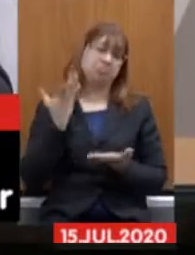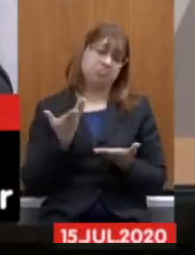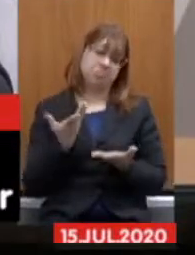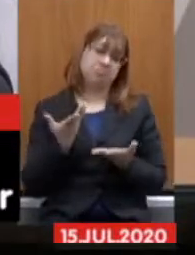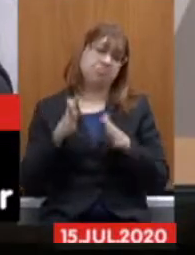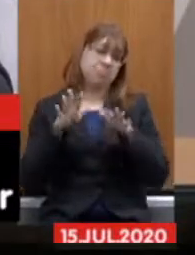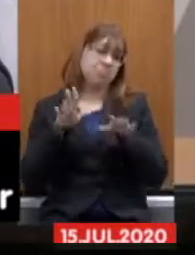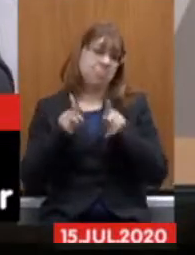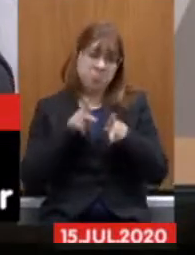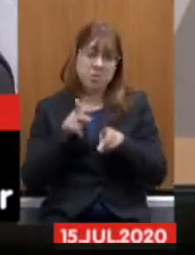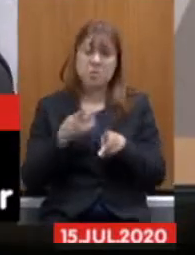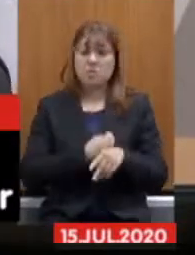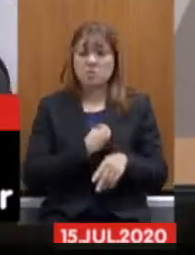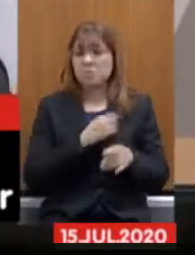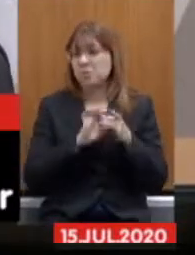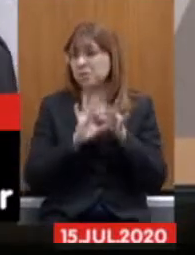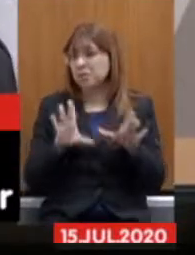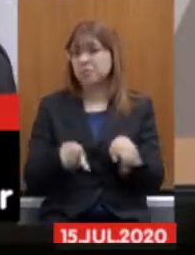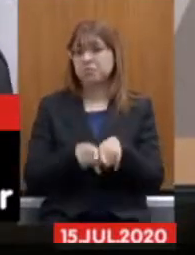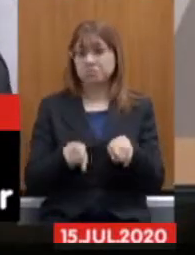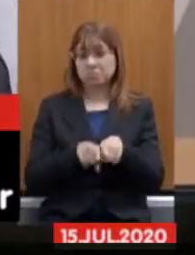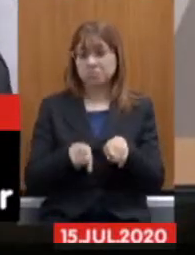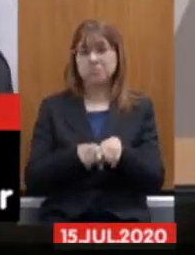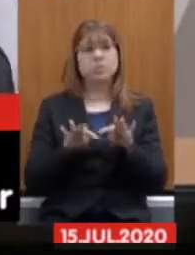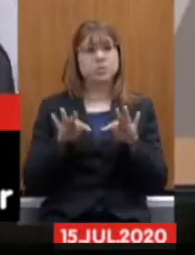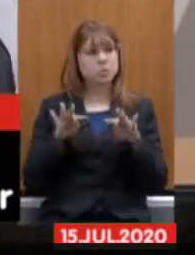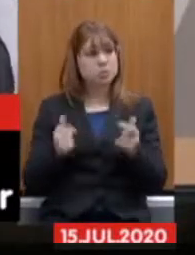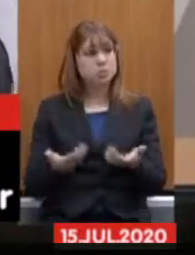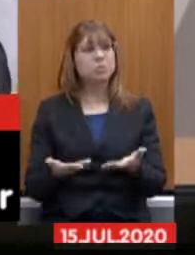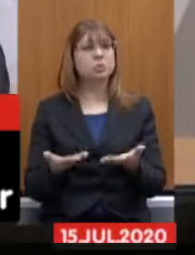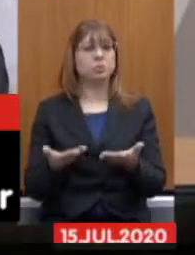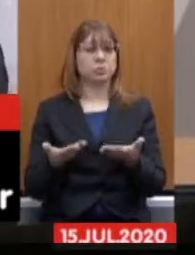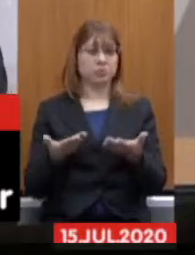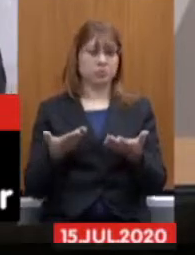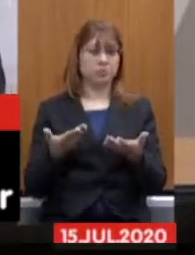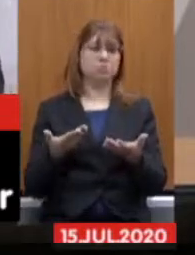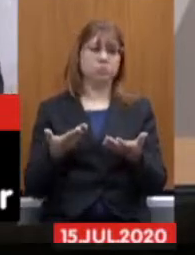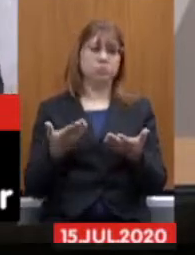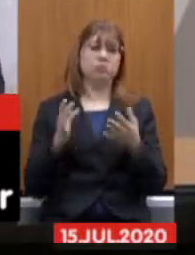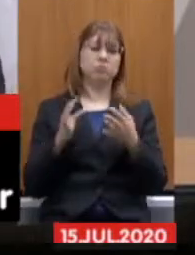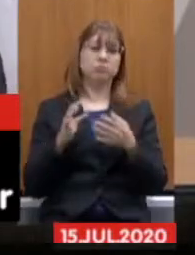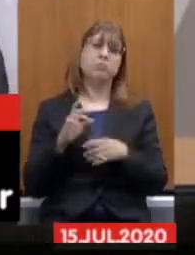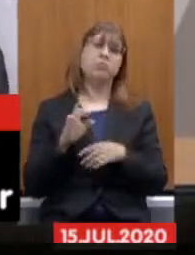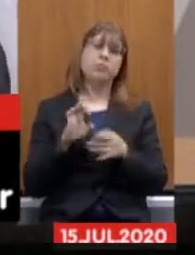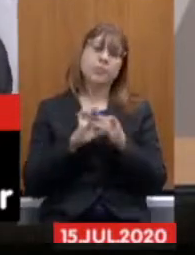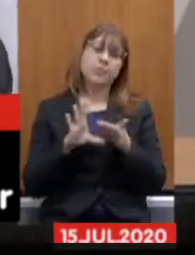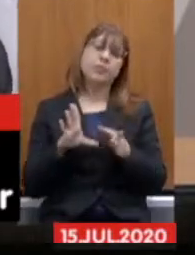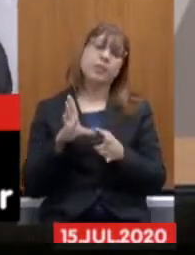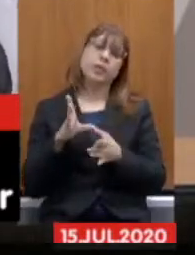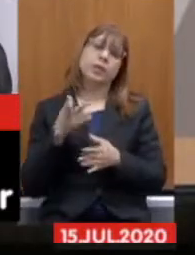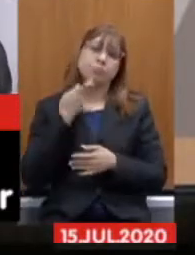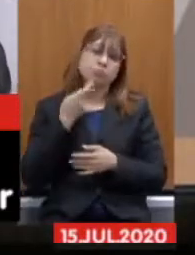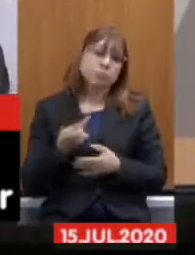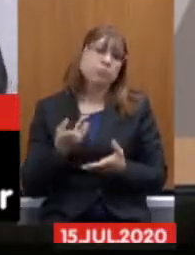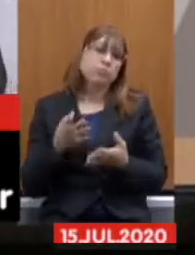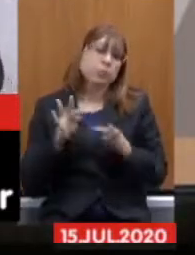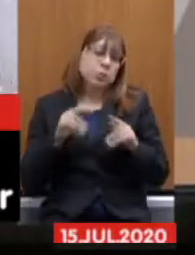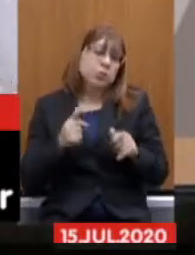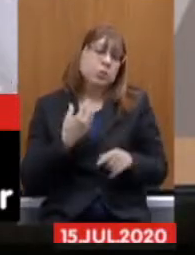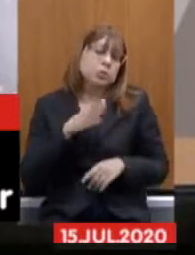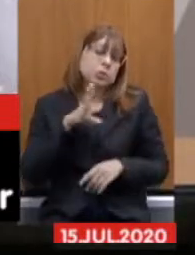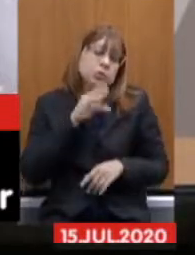participação popular e todos os governistas e demais tinha um paridade de armas e os servidores